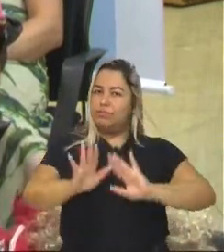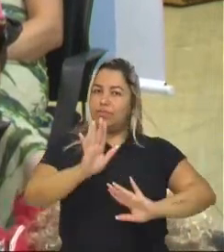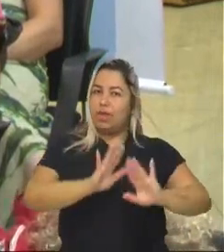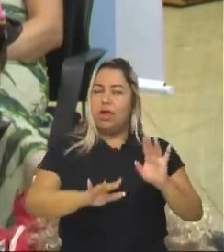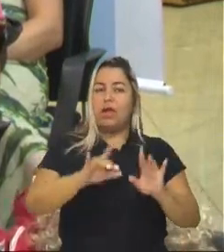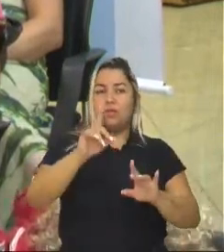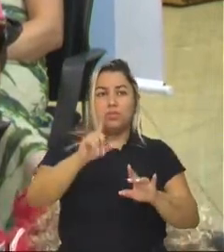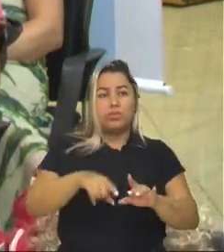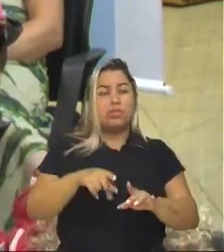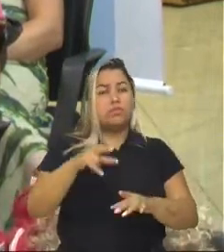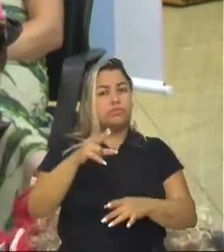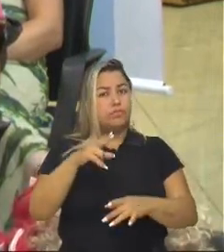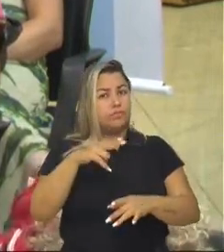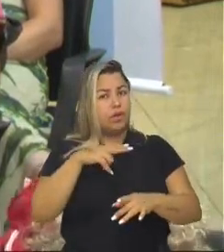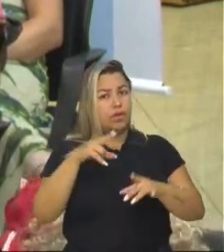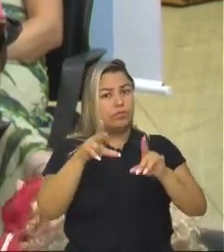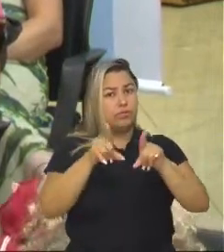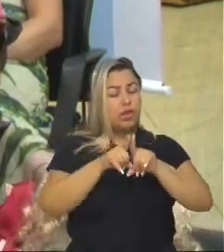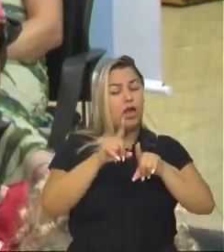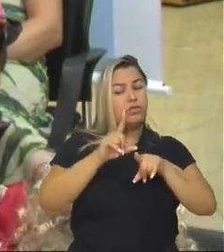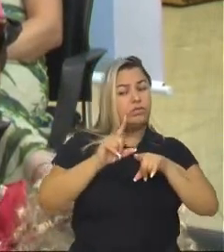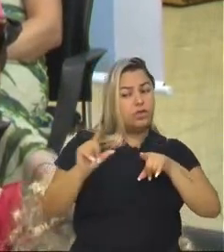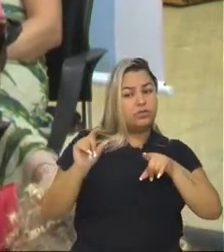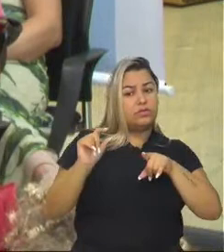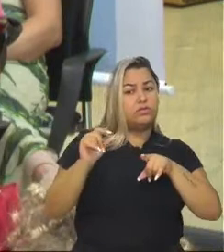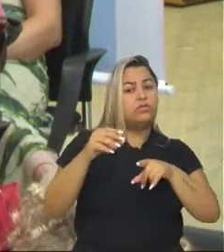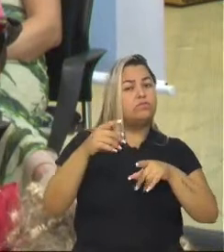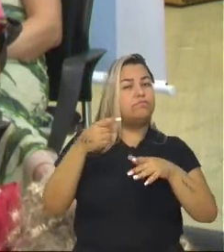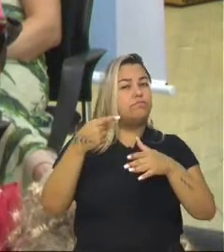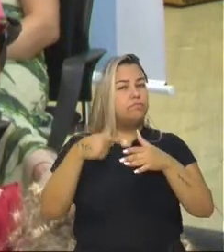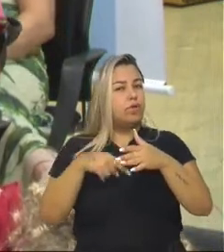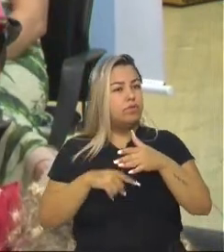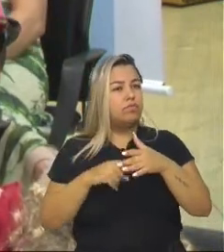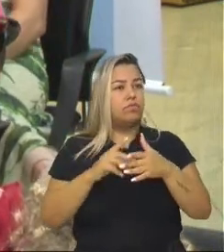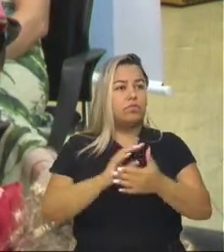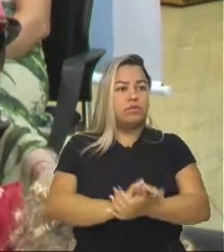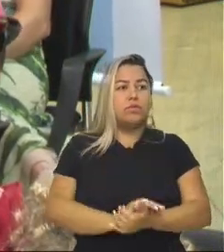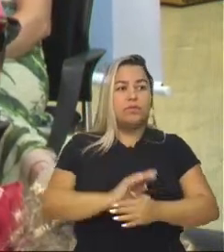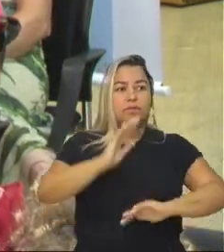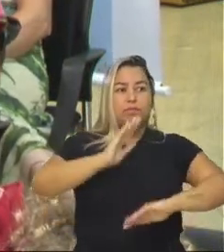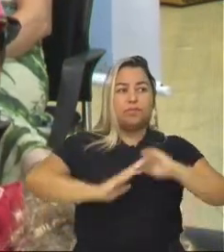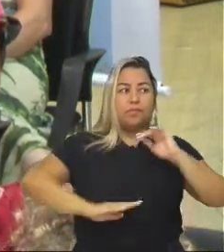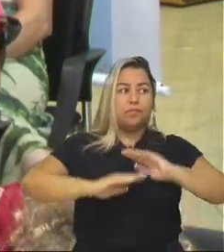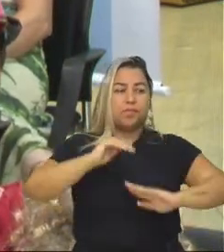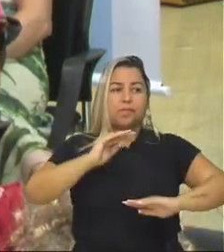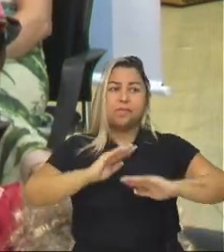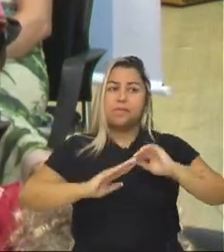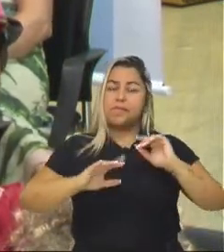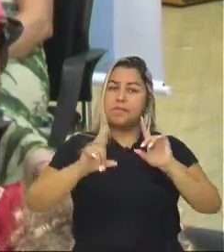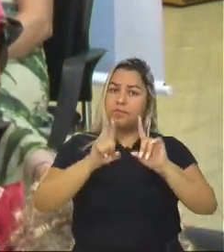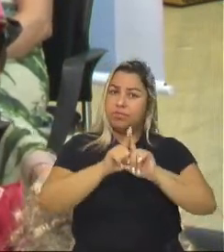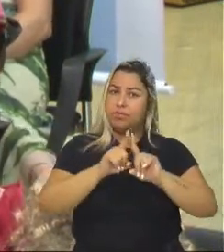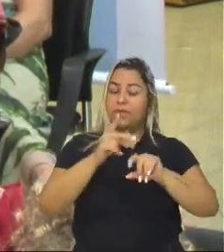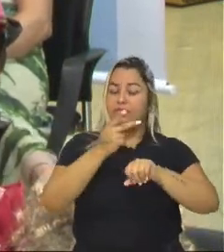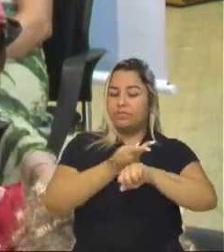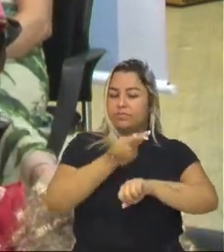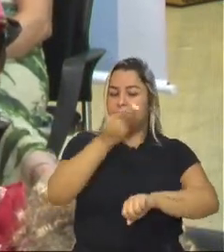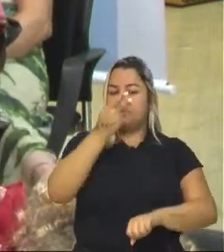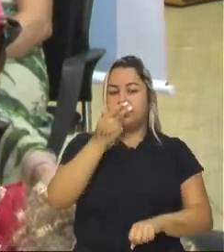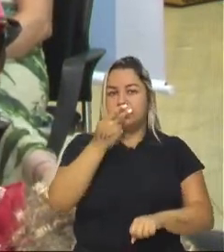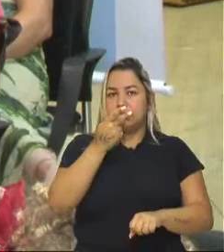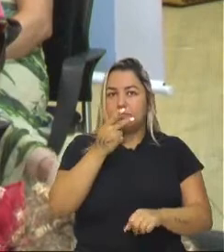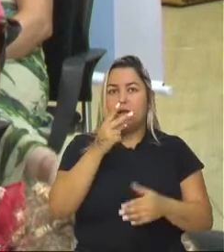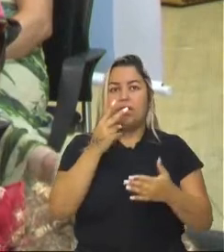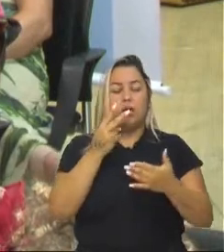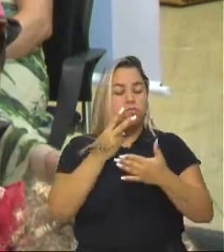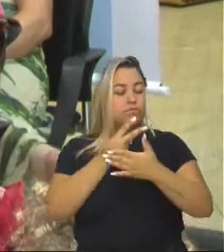as individualizantes, né? Assim, as saídas que, no fundo, ainda ressoam como práticas patologizantes, né? Assim, que esse prêmio venha instigando